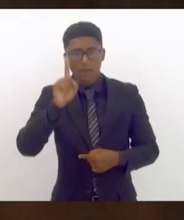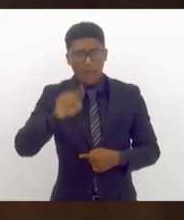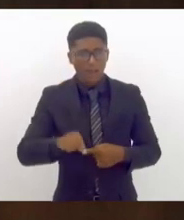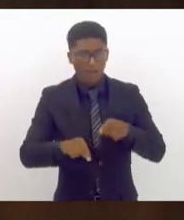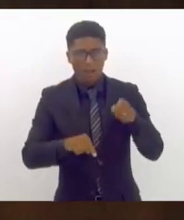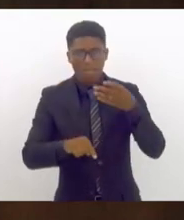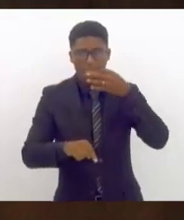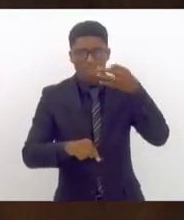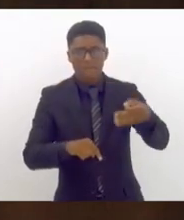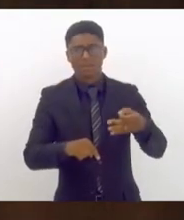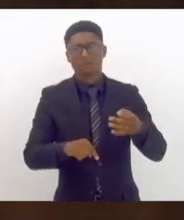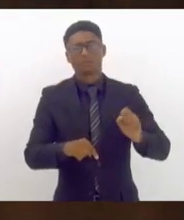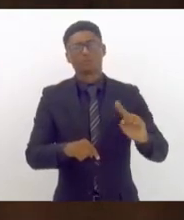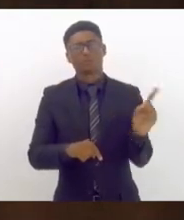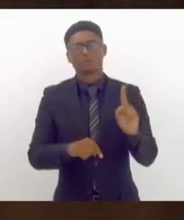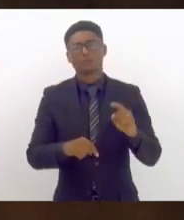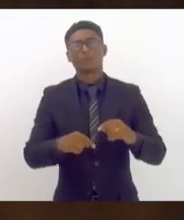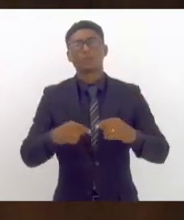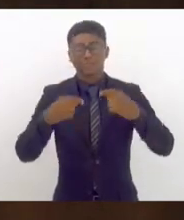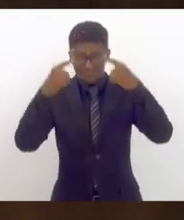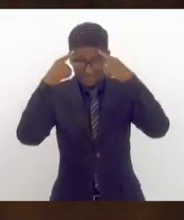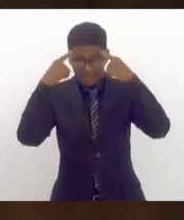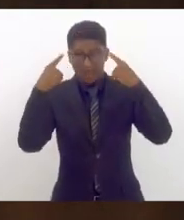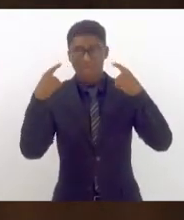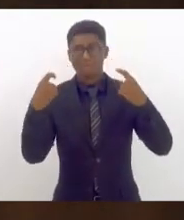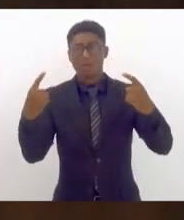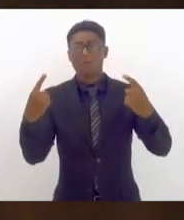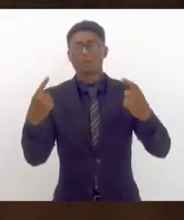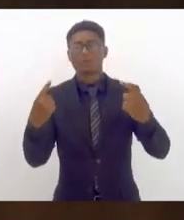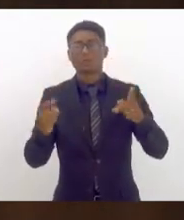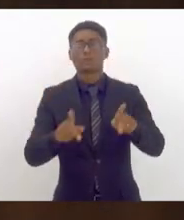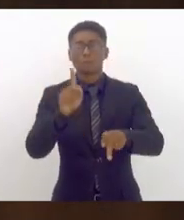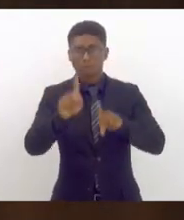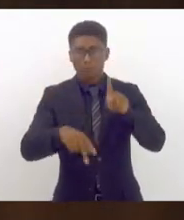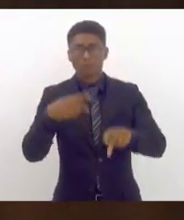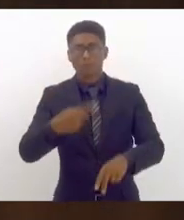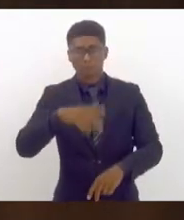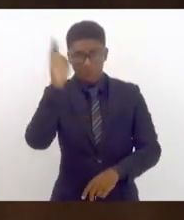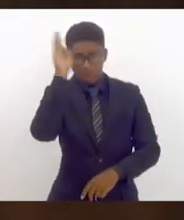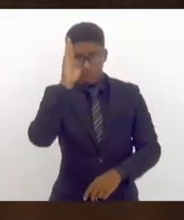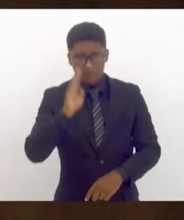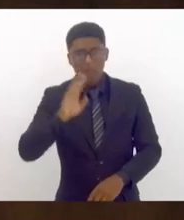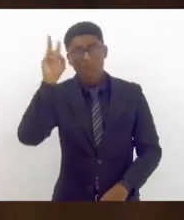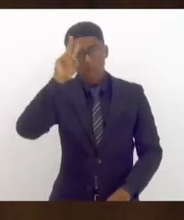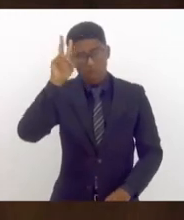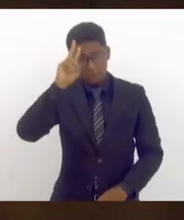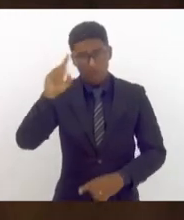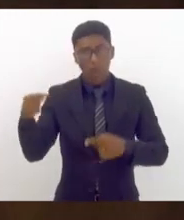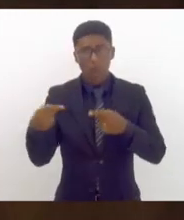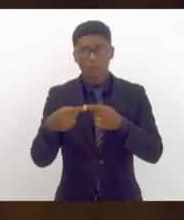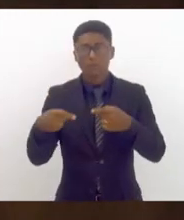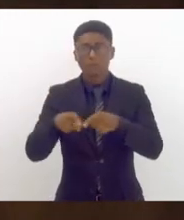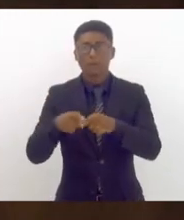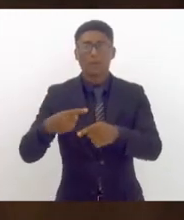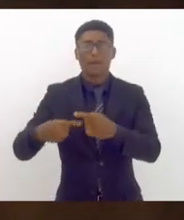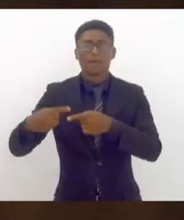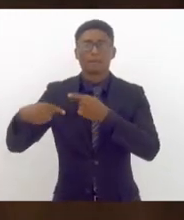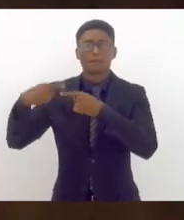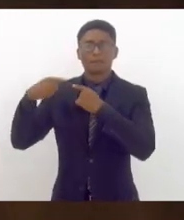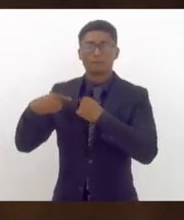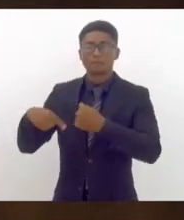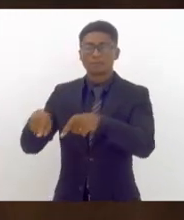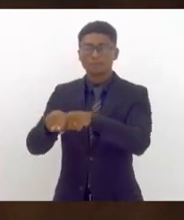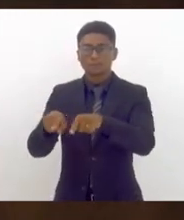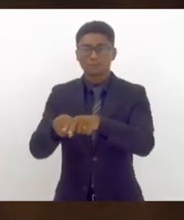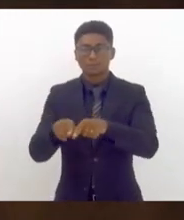opinião. São atos violentos que depõem contra a história do povo brasileiro, que depõem contra a nossa ancestralidade e os cultos